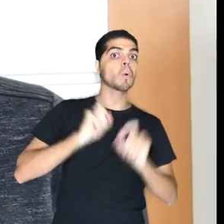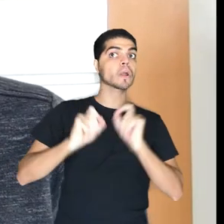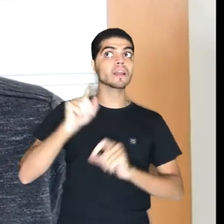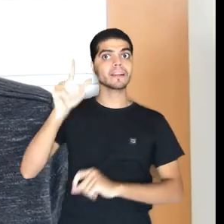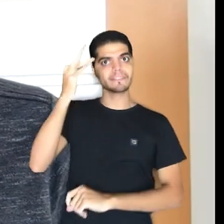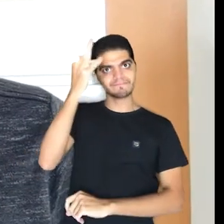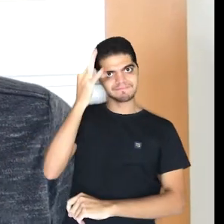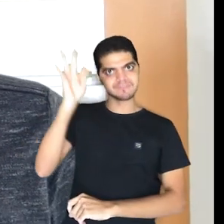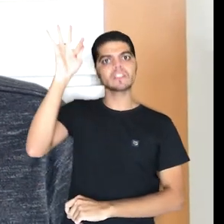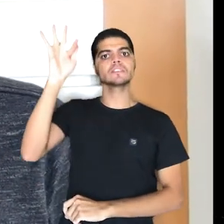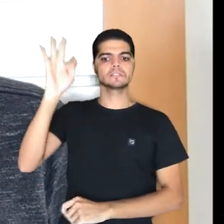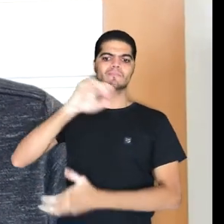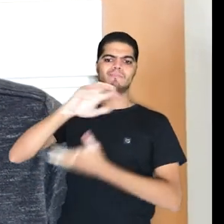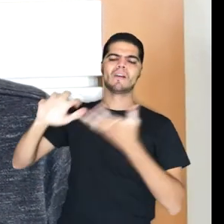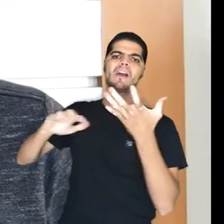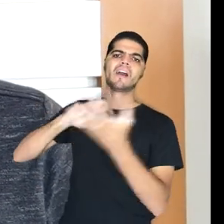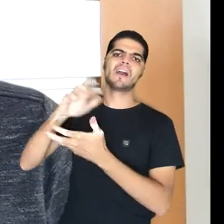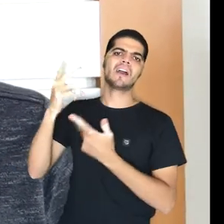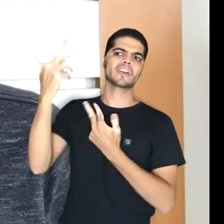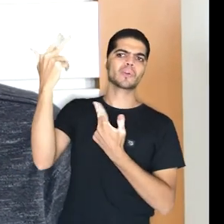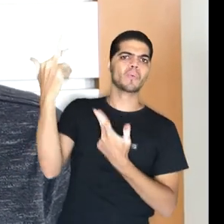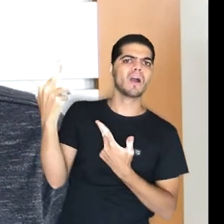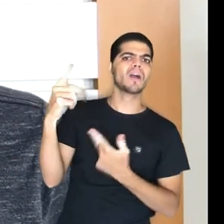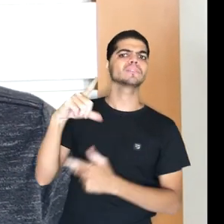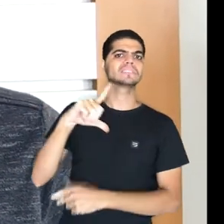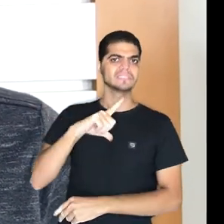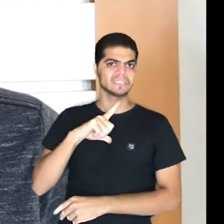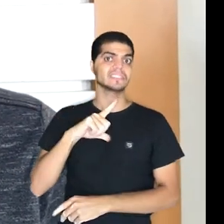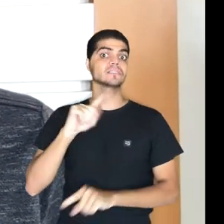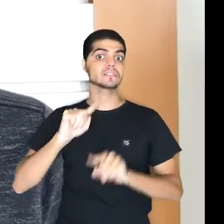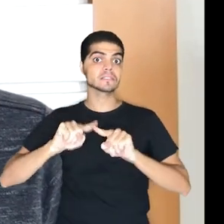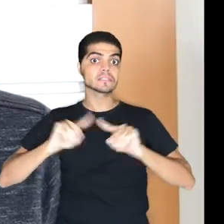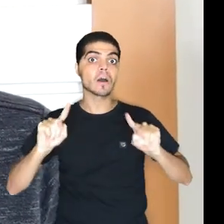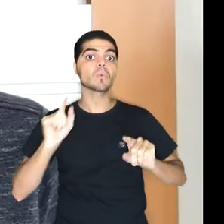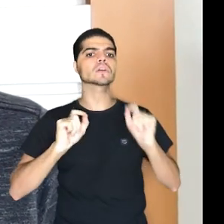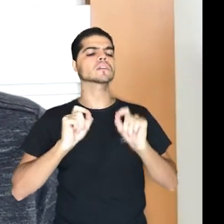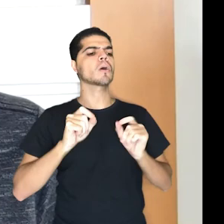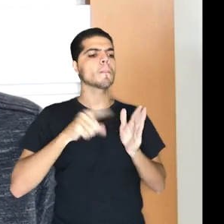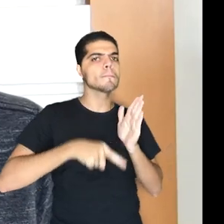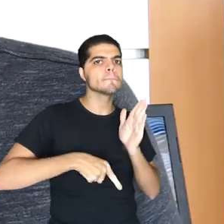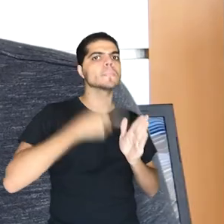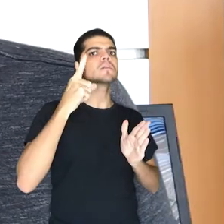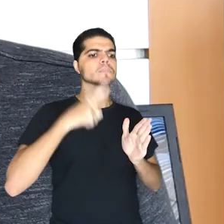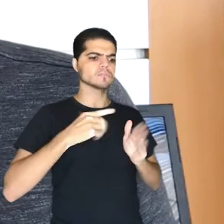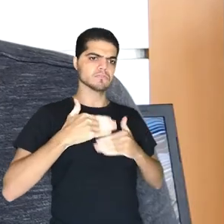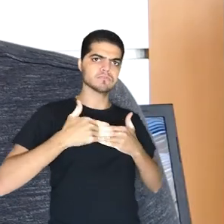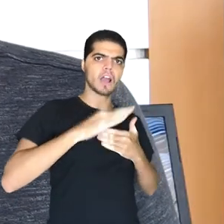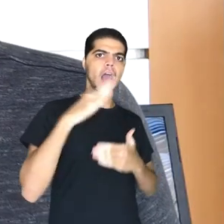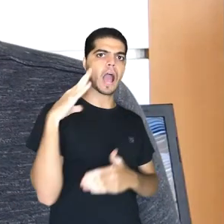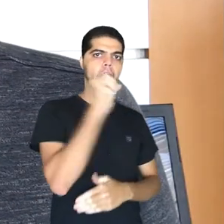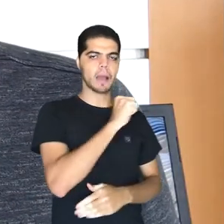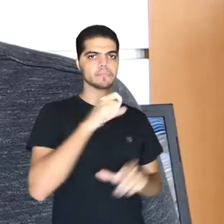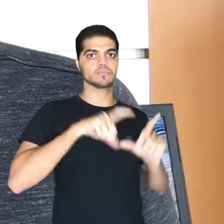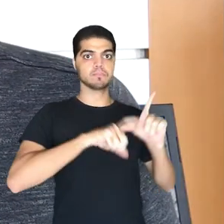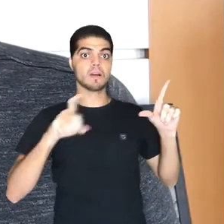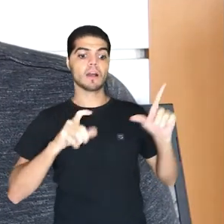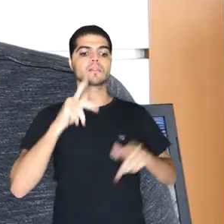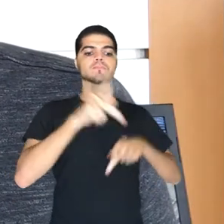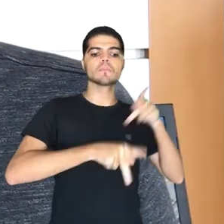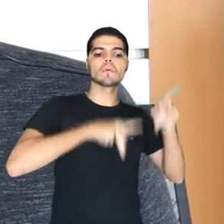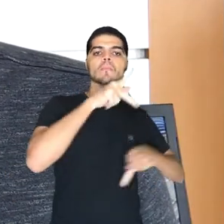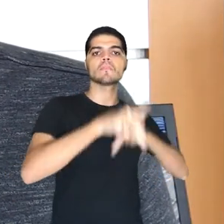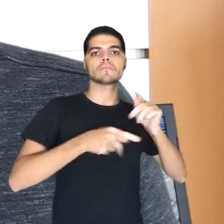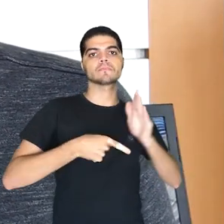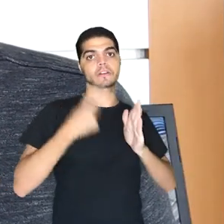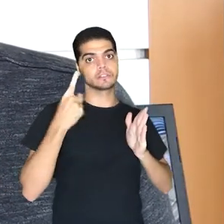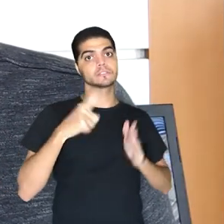aconteceu na França. A ideia então era de fazer a independência antes que o povo o fizesse. Isso porque nós não podemos esquecer, a Leopoldina era